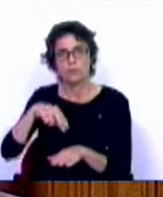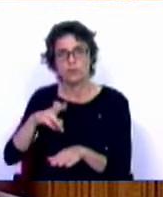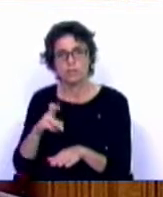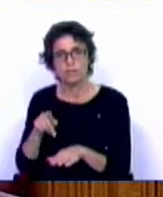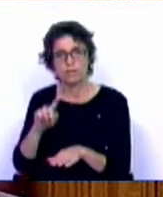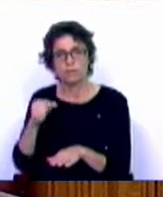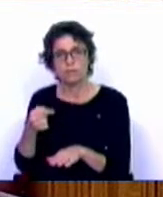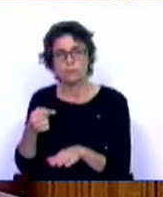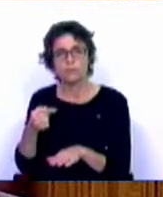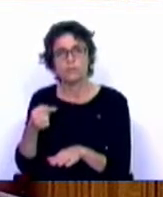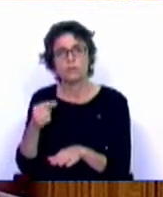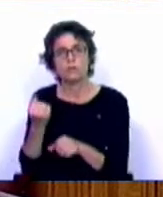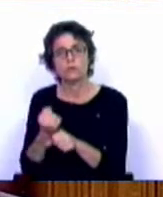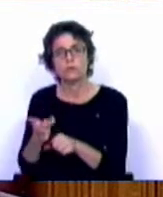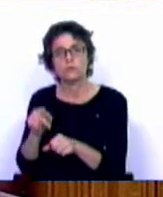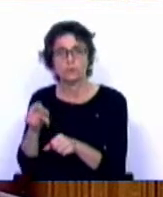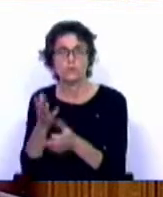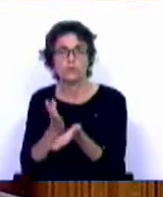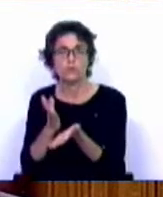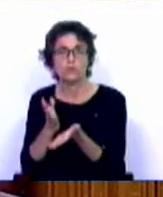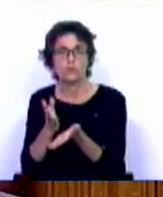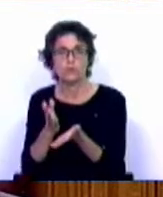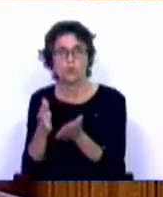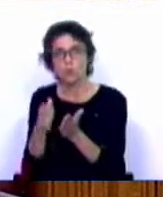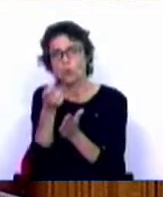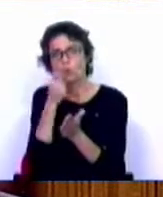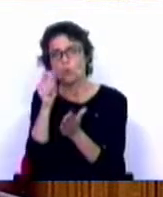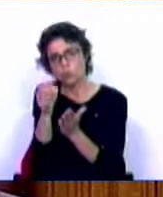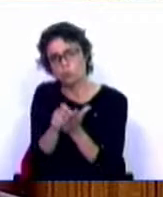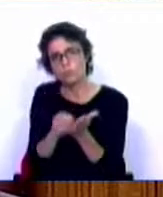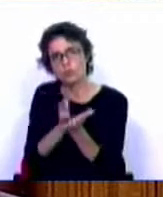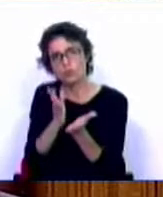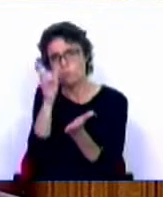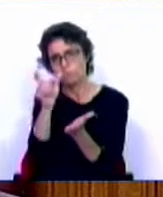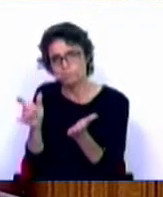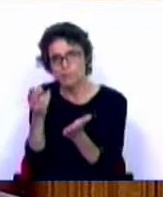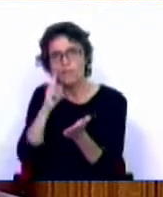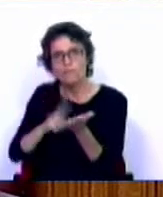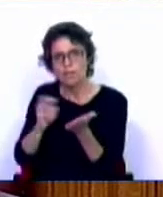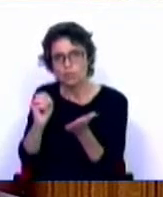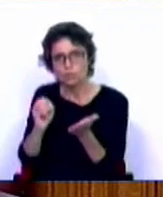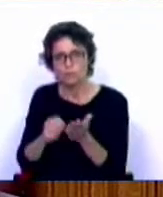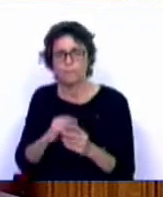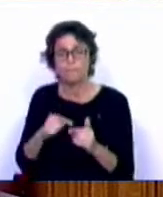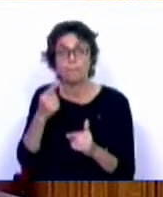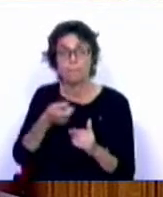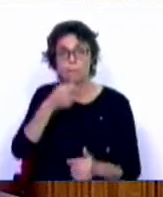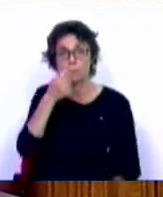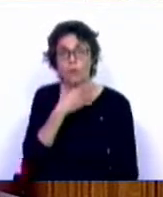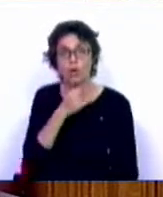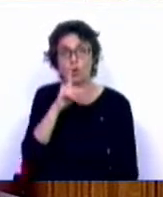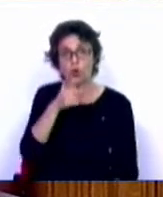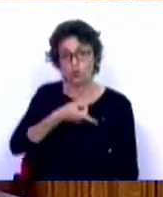novo serviço só tinha inspectores no papel. Foi uma coisa que discutimos aqui muito no Parlamento. A partir de 1 de agosto de 91,